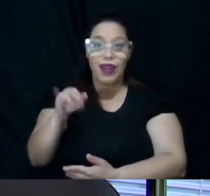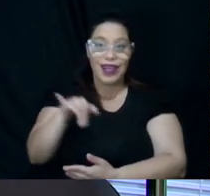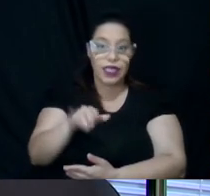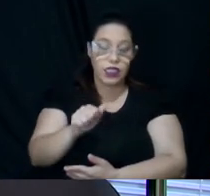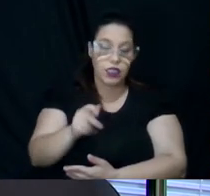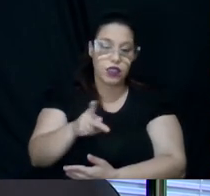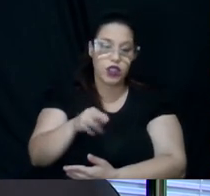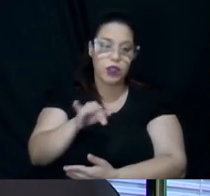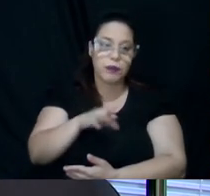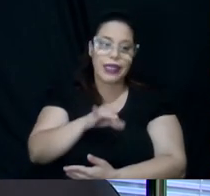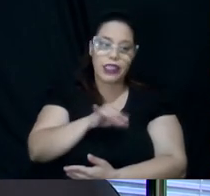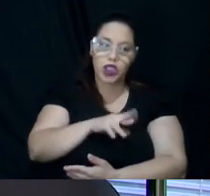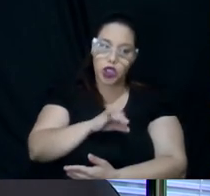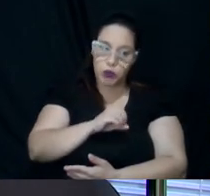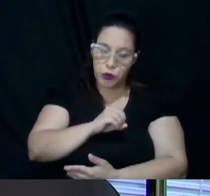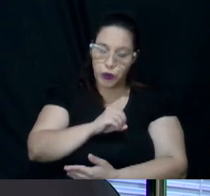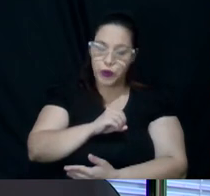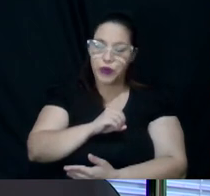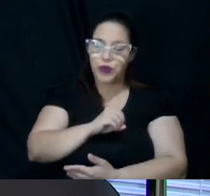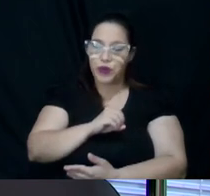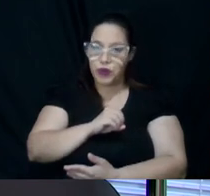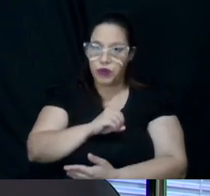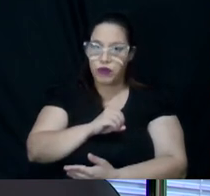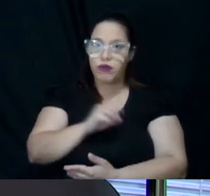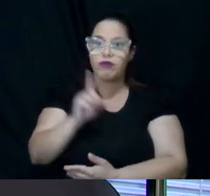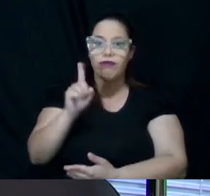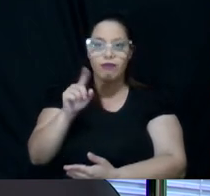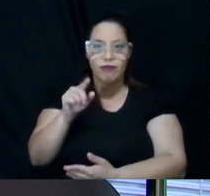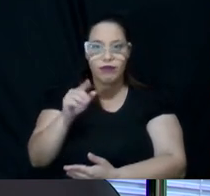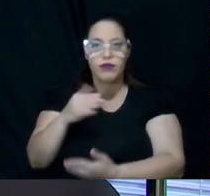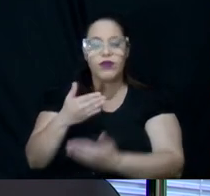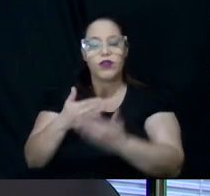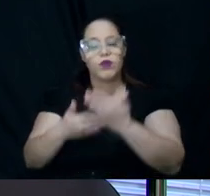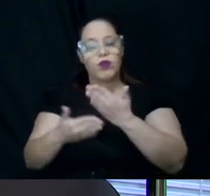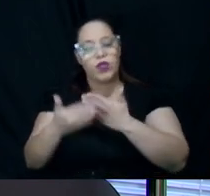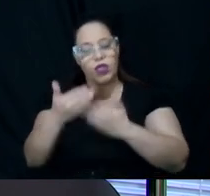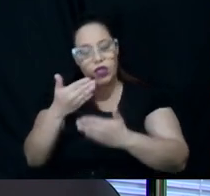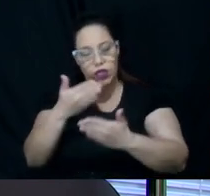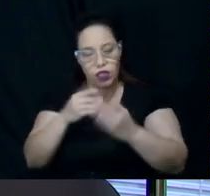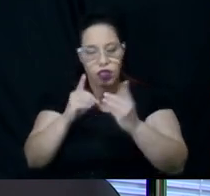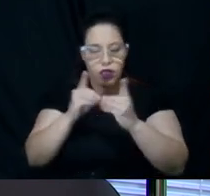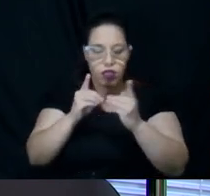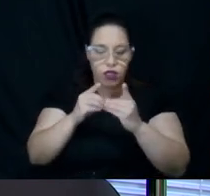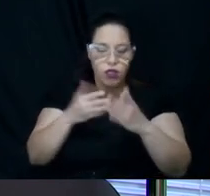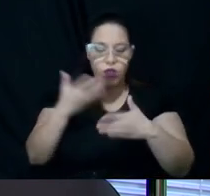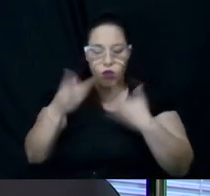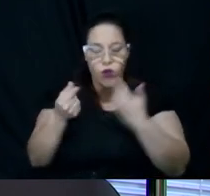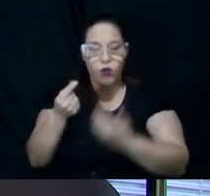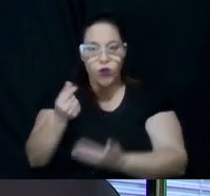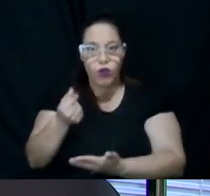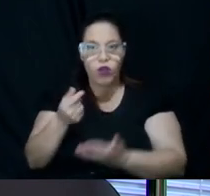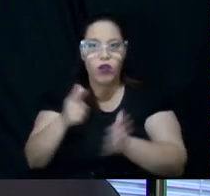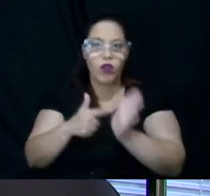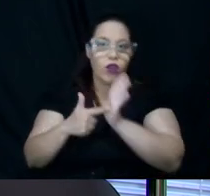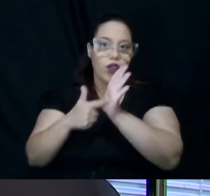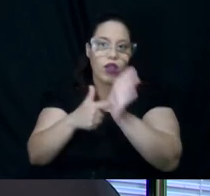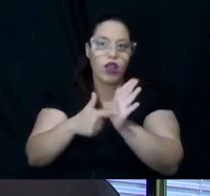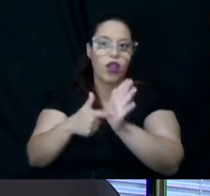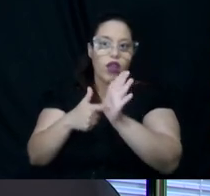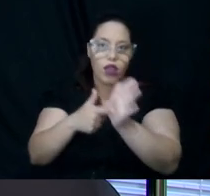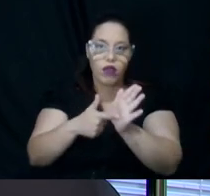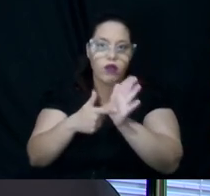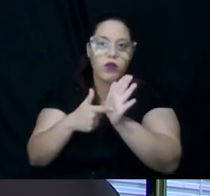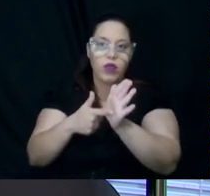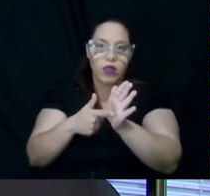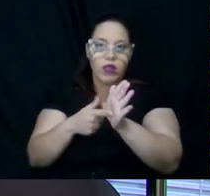você fala de empréstimo, aí sim passa por uma análise, essa pessoa ela vai demandar um valor, ela vai apresentar garantias. A partir do